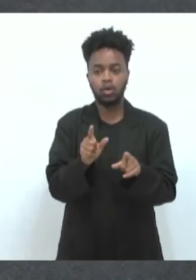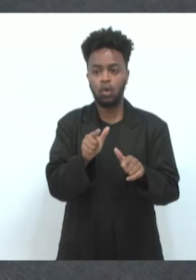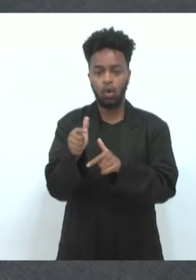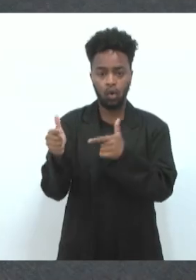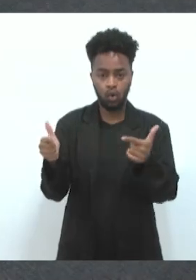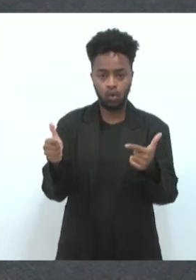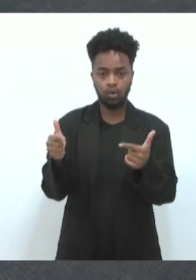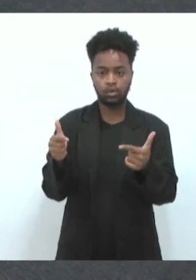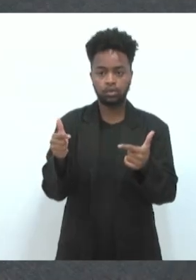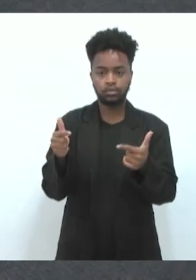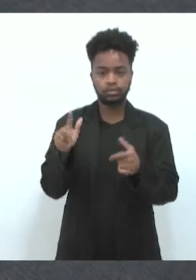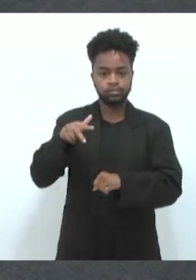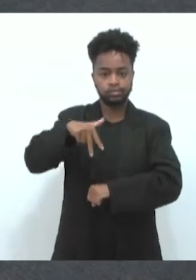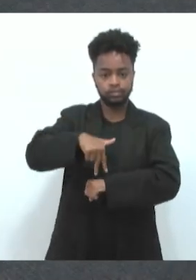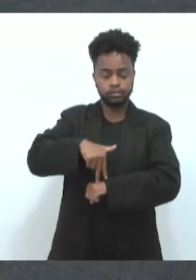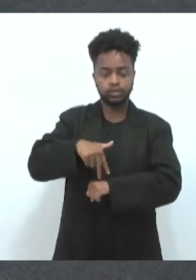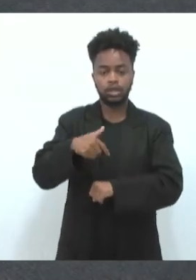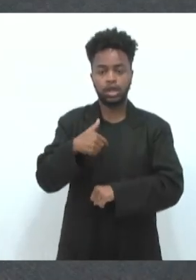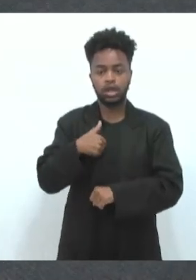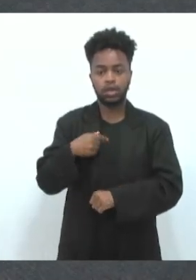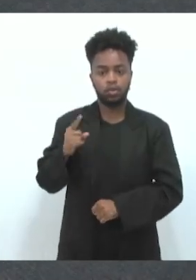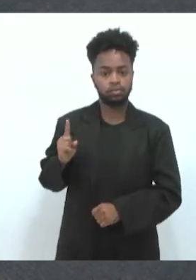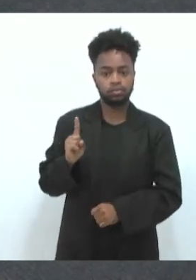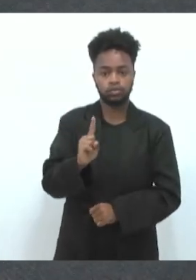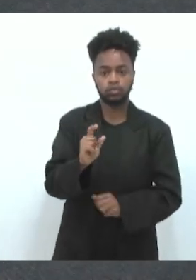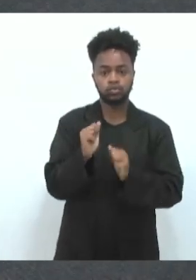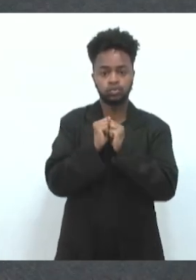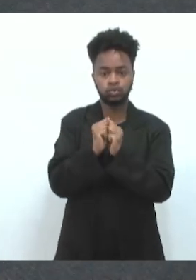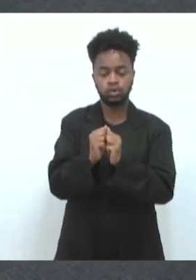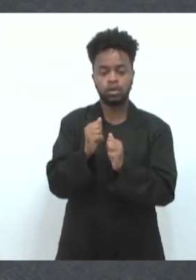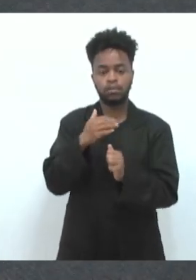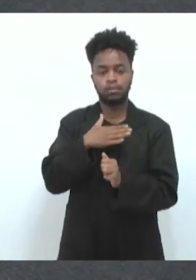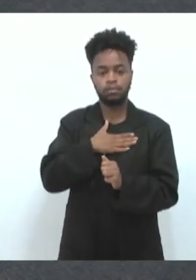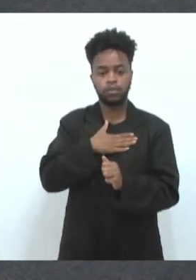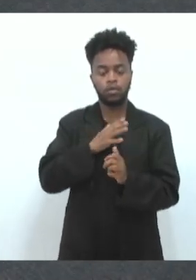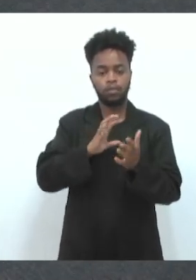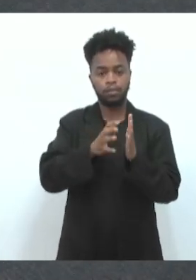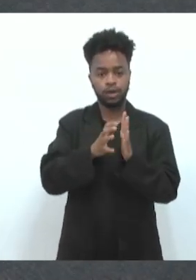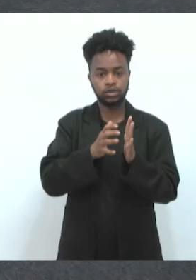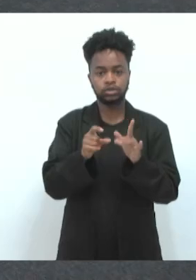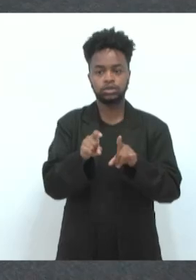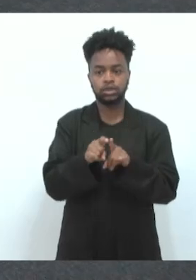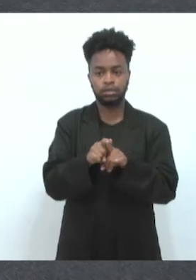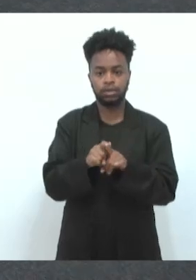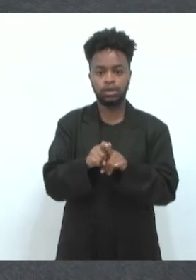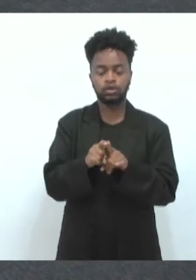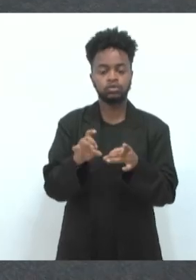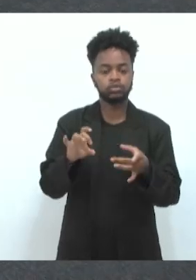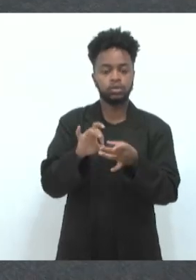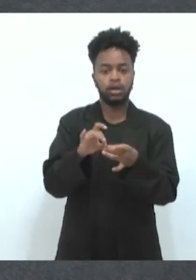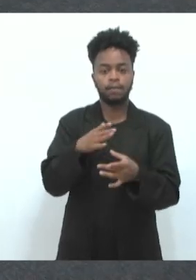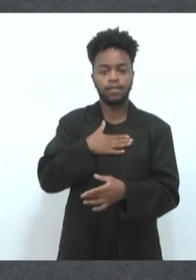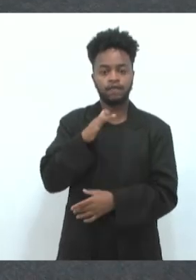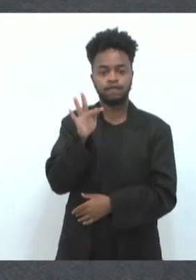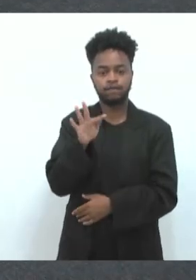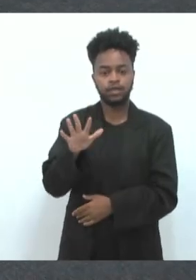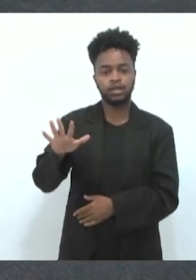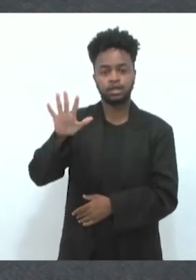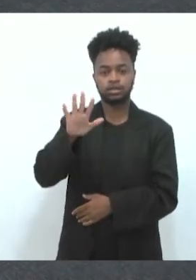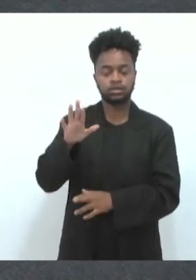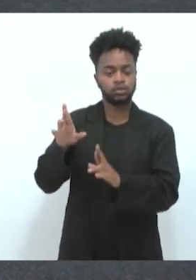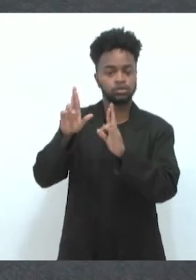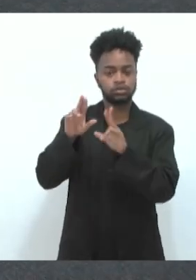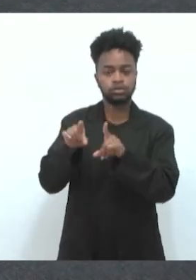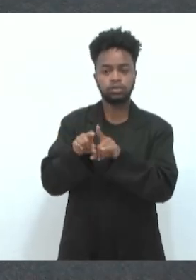que estamos aqui. Então, eu venho por todo o meu Partido Comunista do Brasil, mas que também pela minha Federação Esperança, e por tudo que a